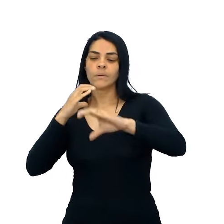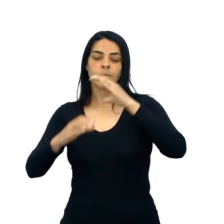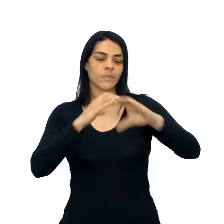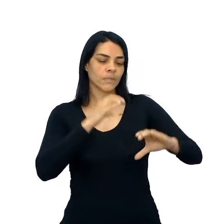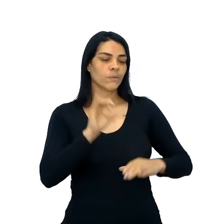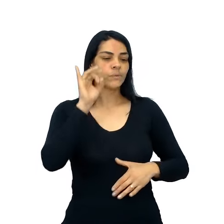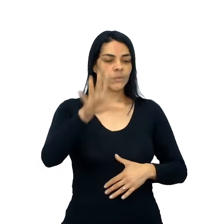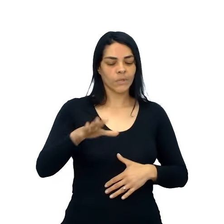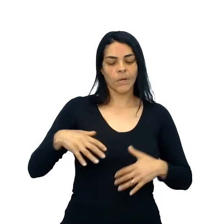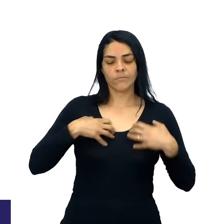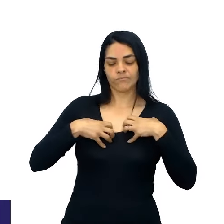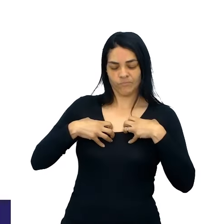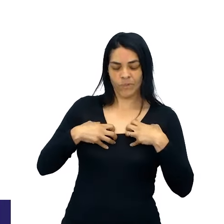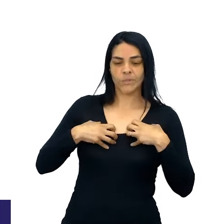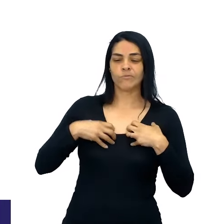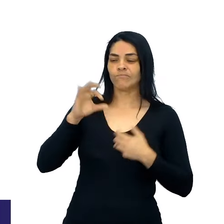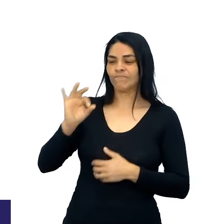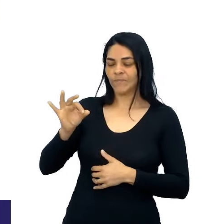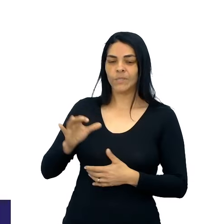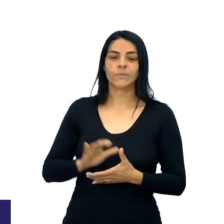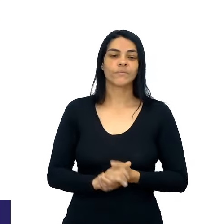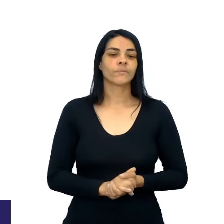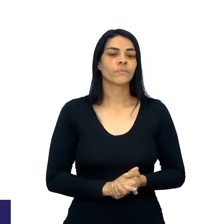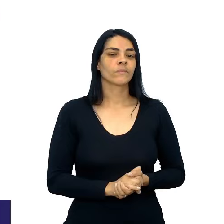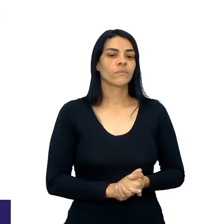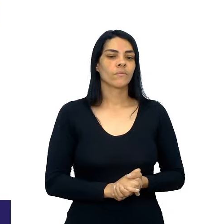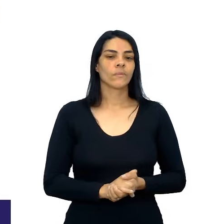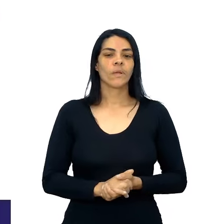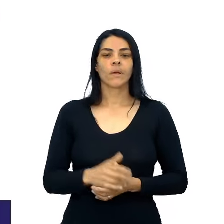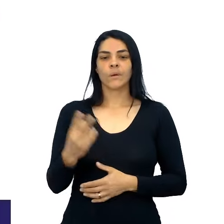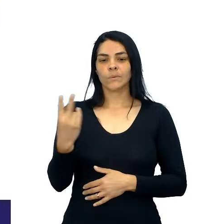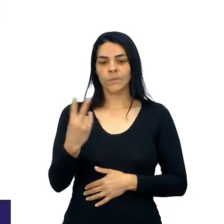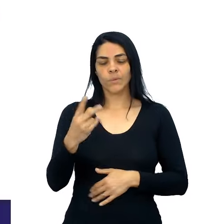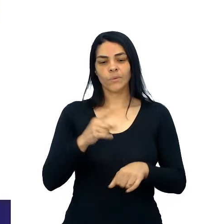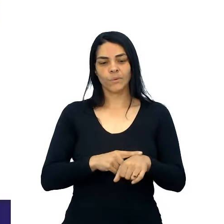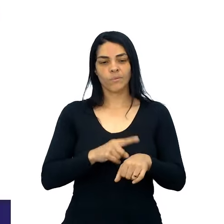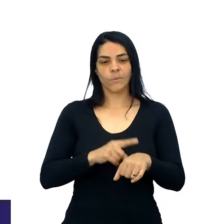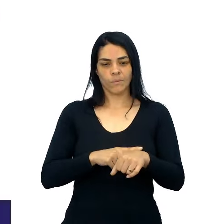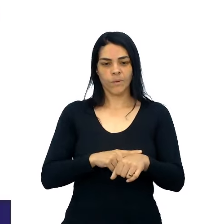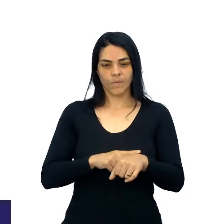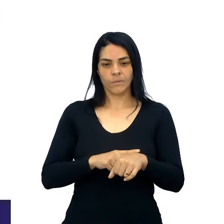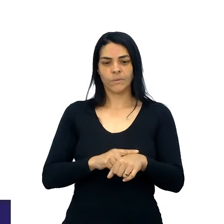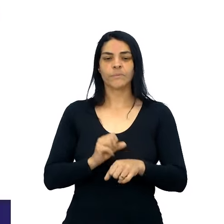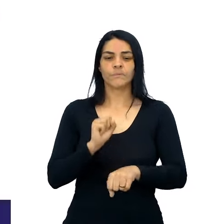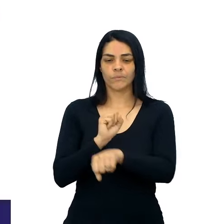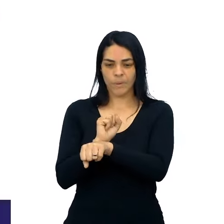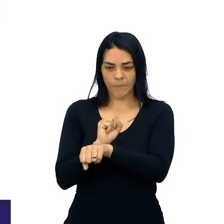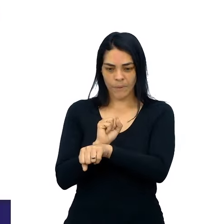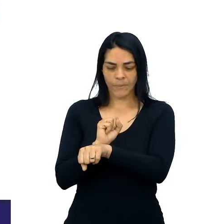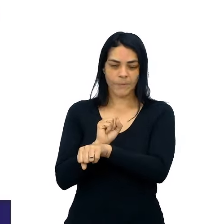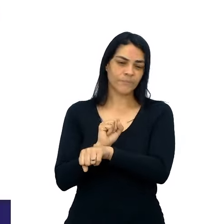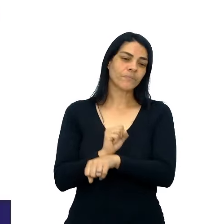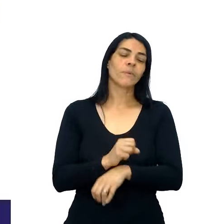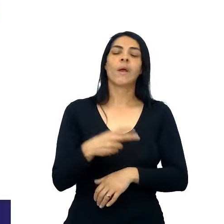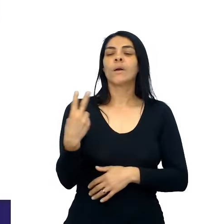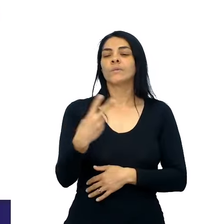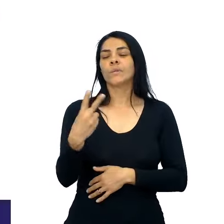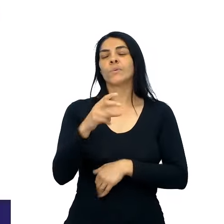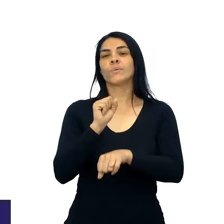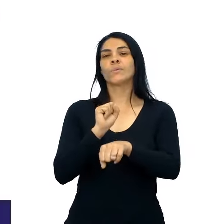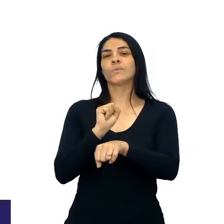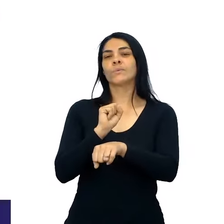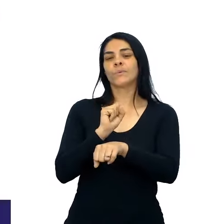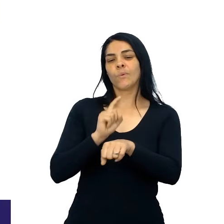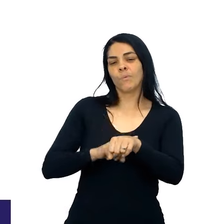situação comunicativa, tudo bem? Então, vamos lá para o nosso segundo momento de pauta, não é? Para esse segundo momento,